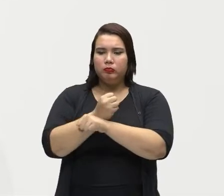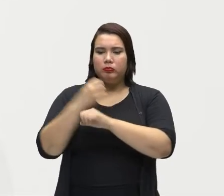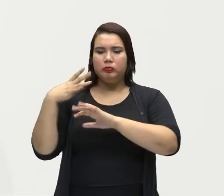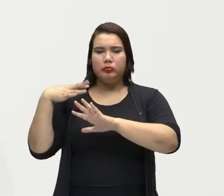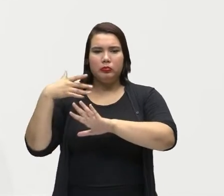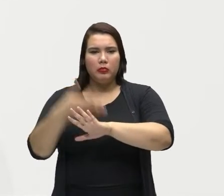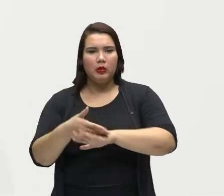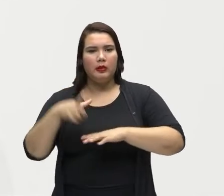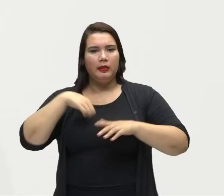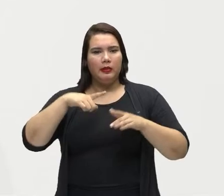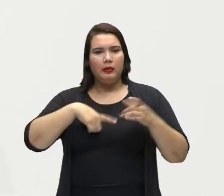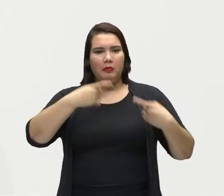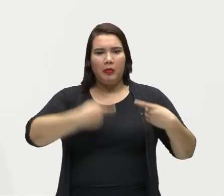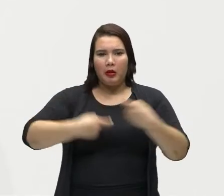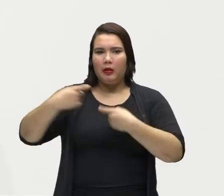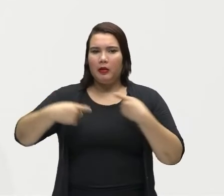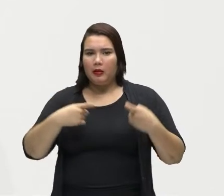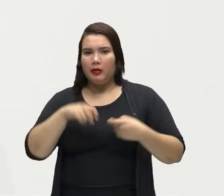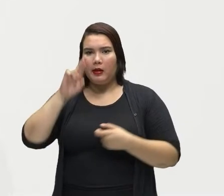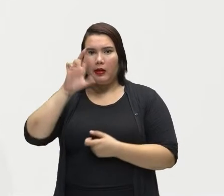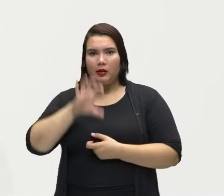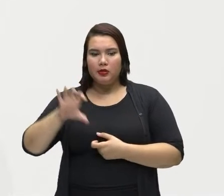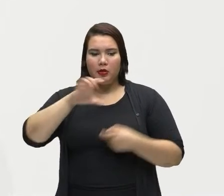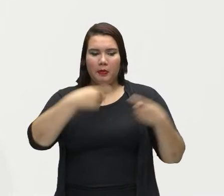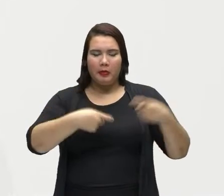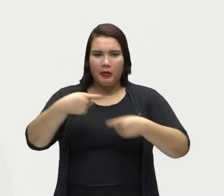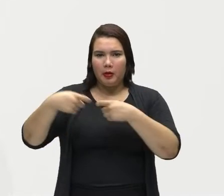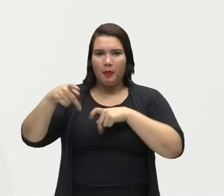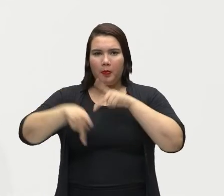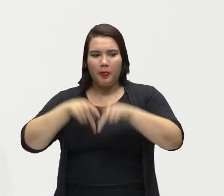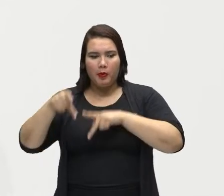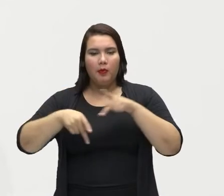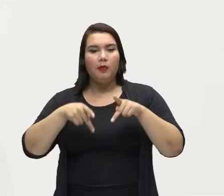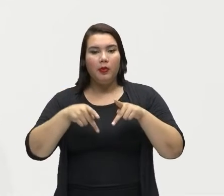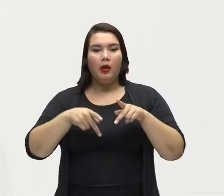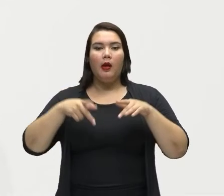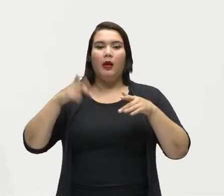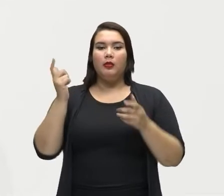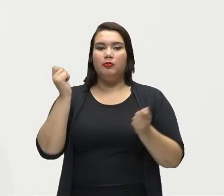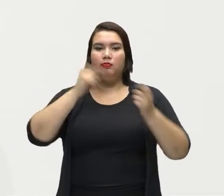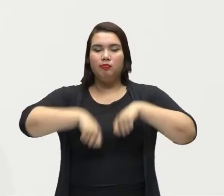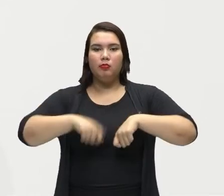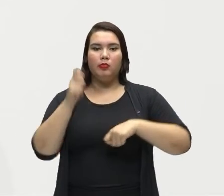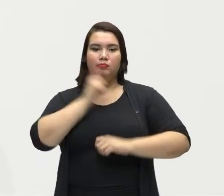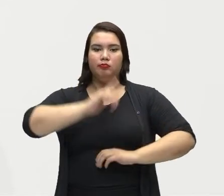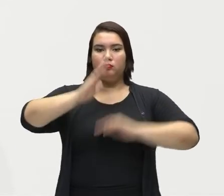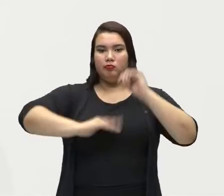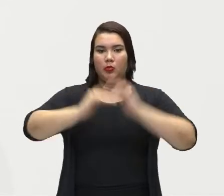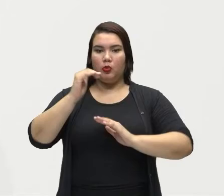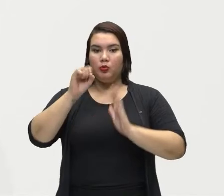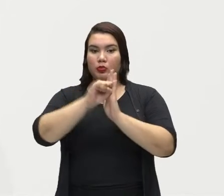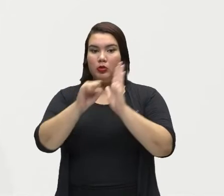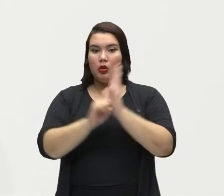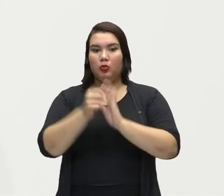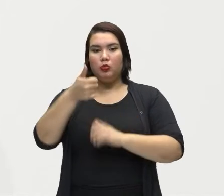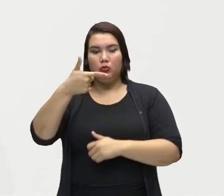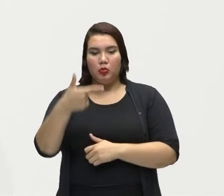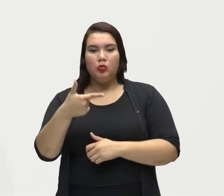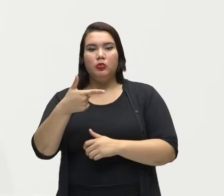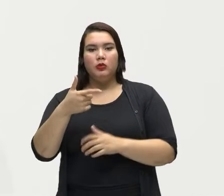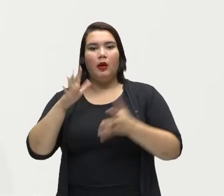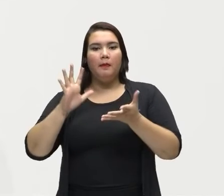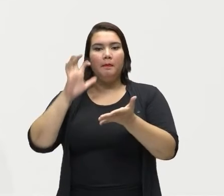Mali consegue sua independência e lá no século XII e adota o islamismo. Então a gente vai ver o Império do